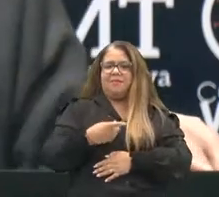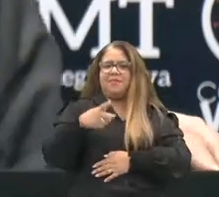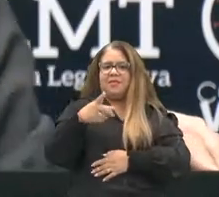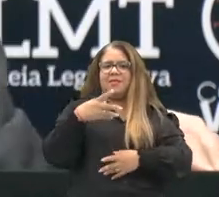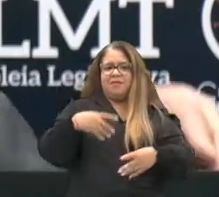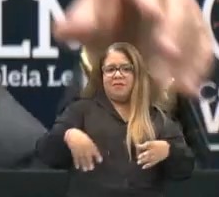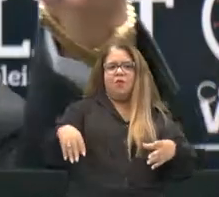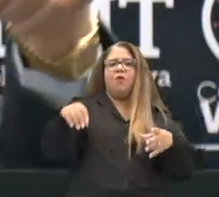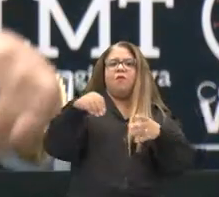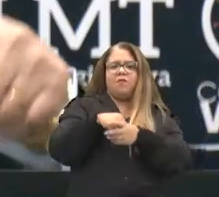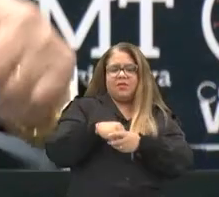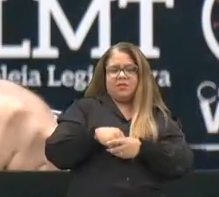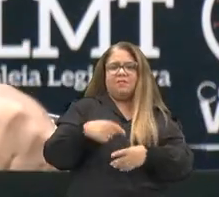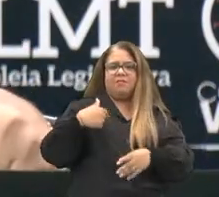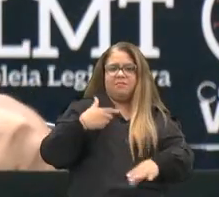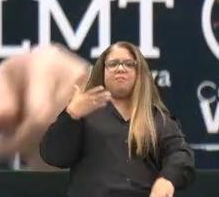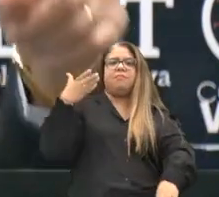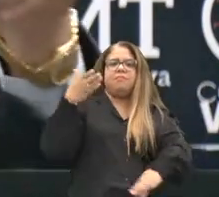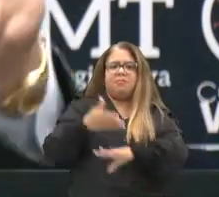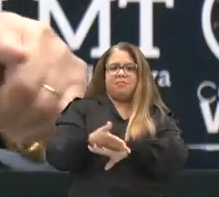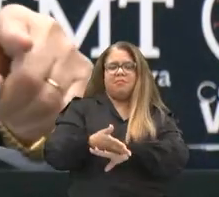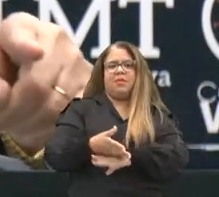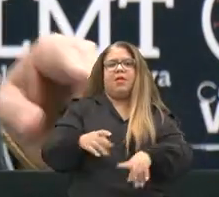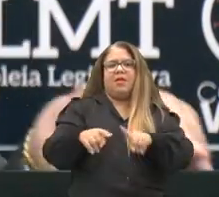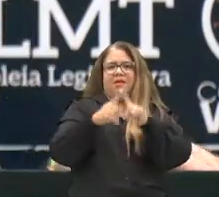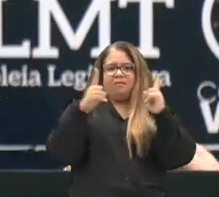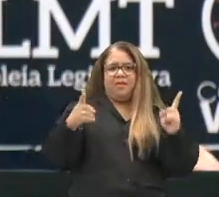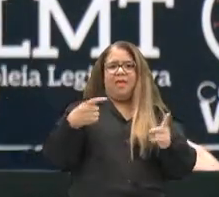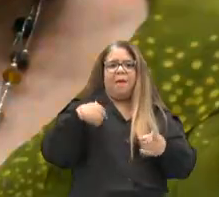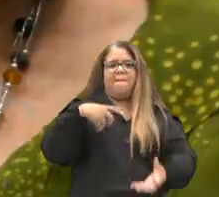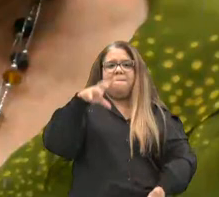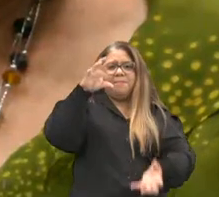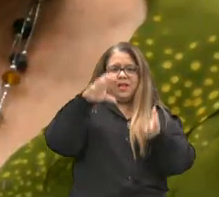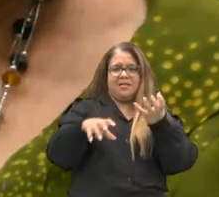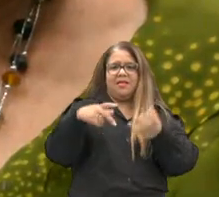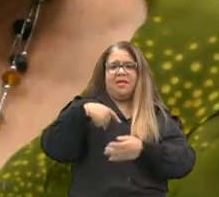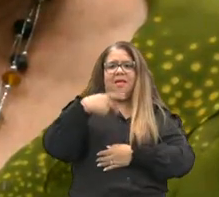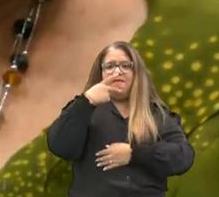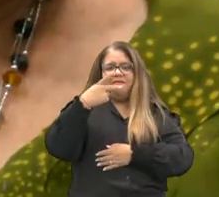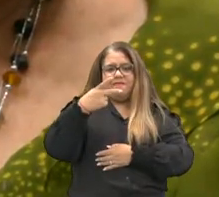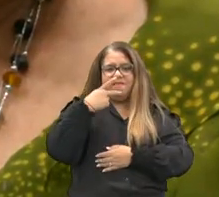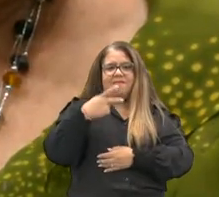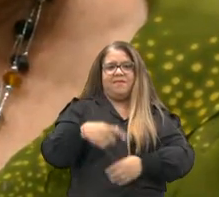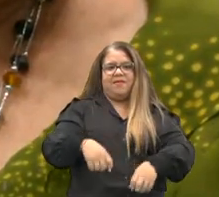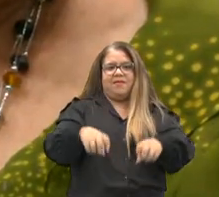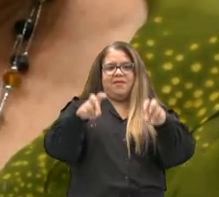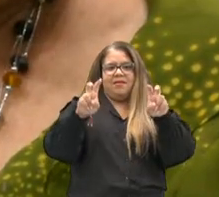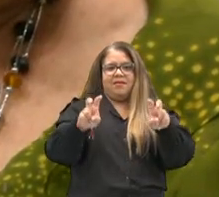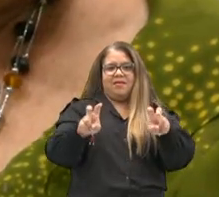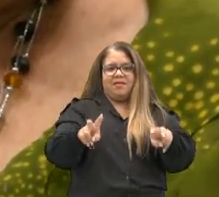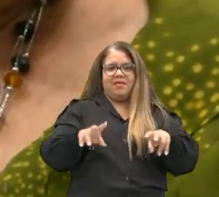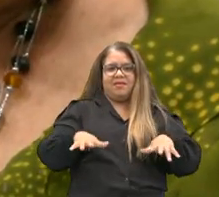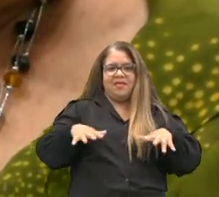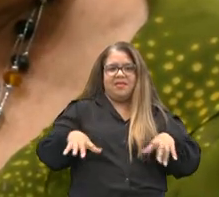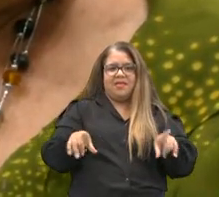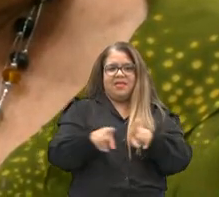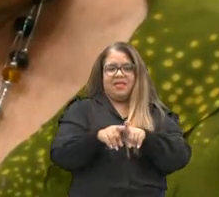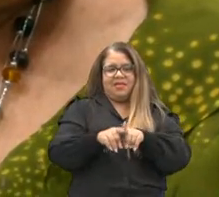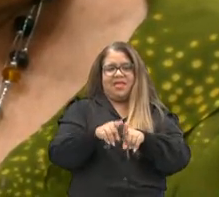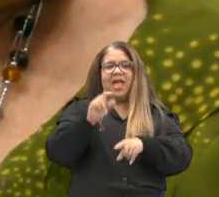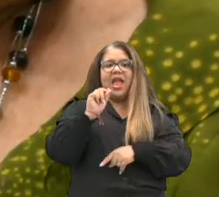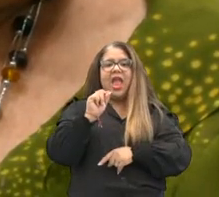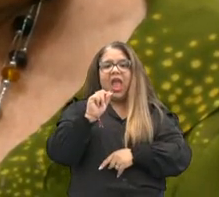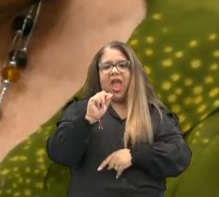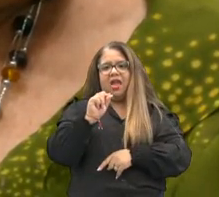tem a votação, eu estarei presente. Mas estou indo para Brasília para fazer uma fala no plenário da casa e dizer quem foi Filinto